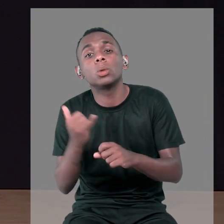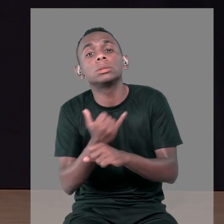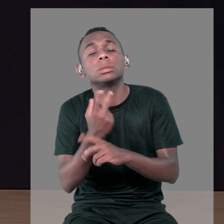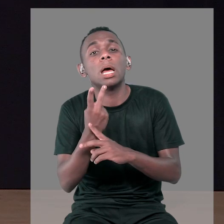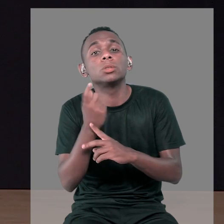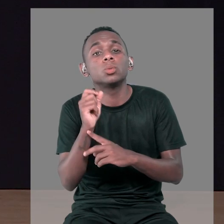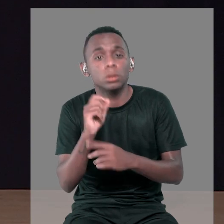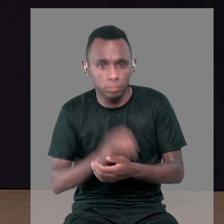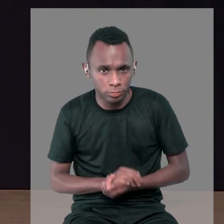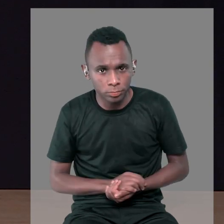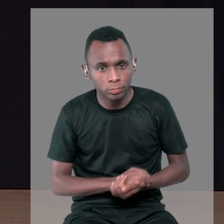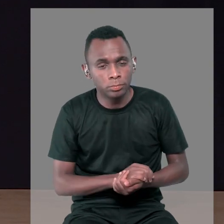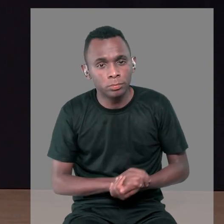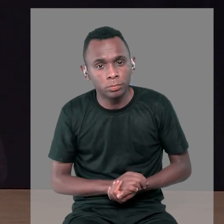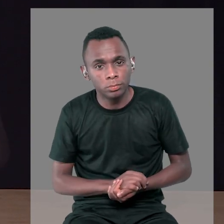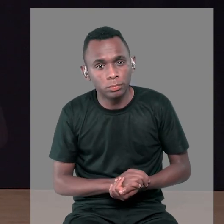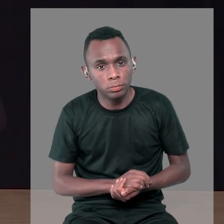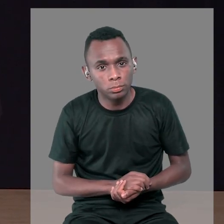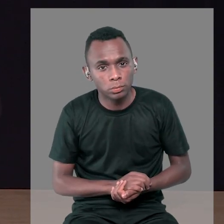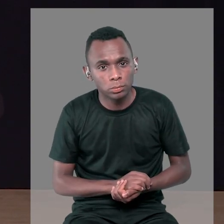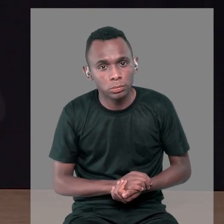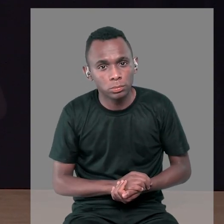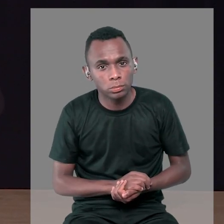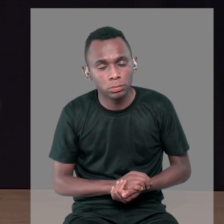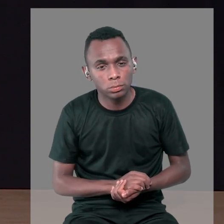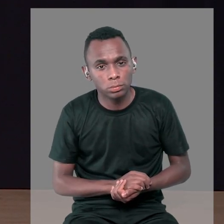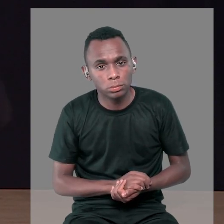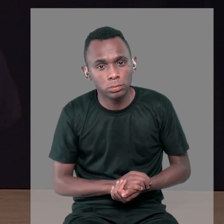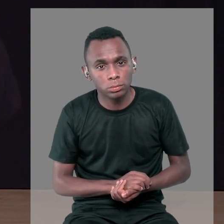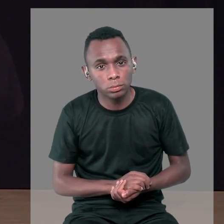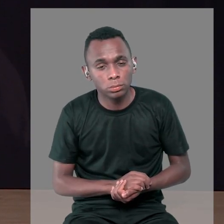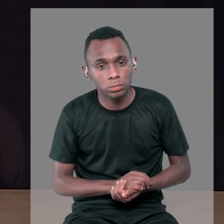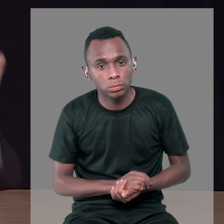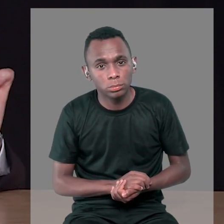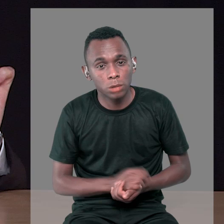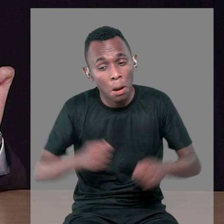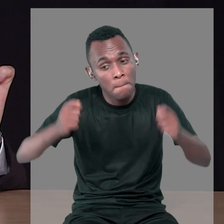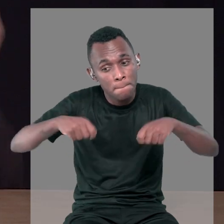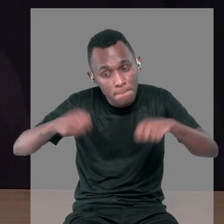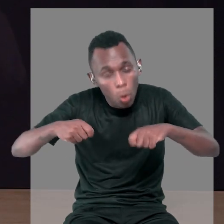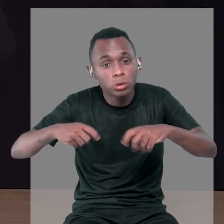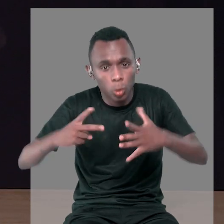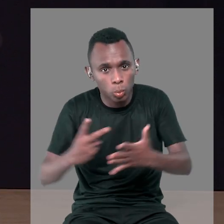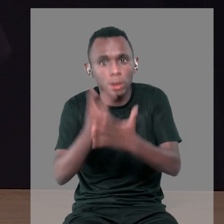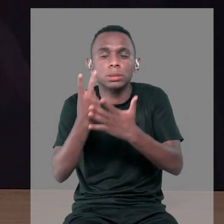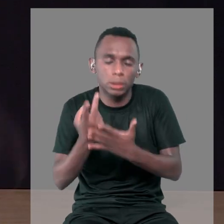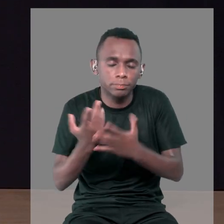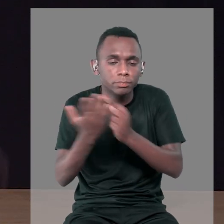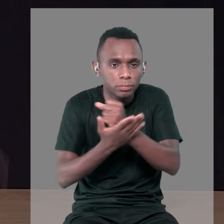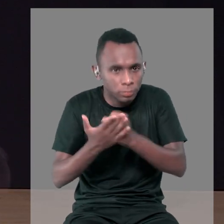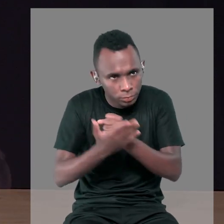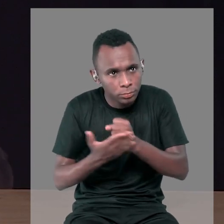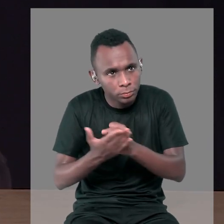vista estratégico? É que esse polo da probabilidade, que faz parte desse triângulo, e o polo primeiro